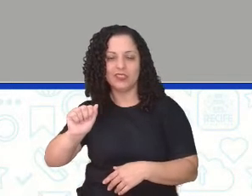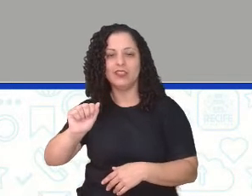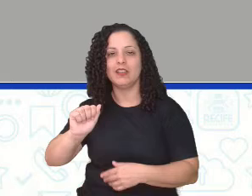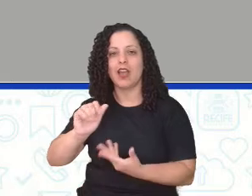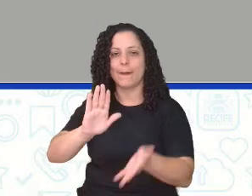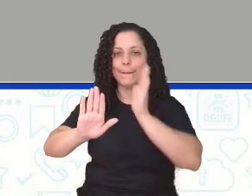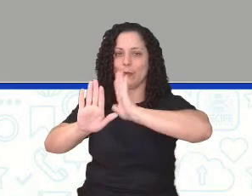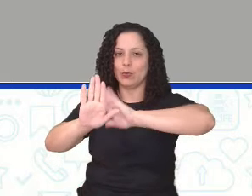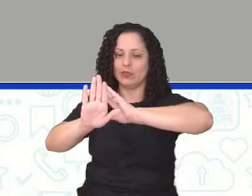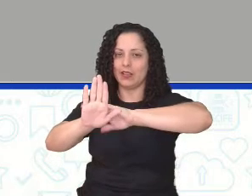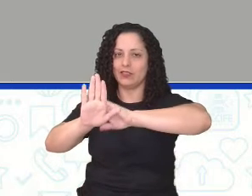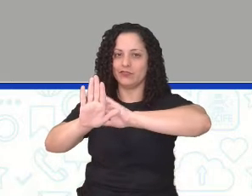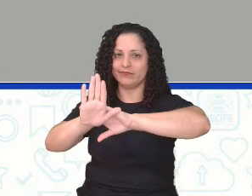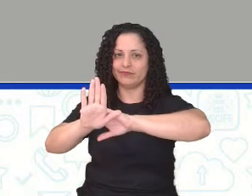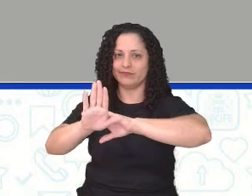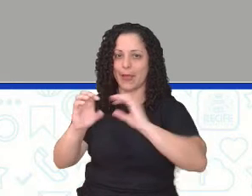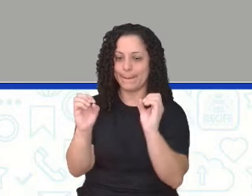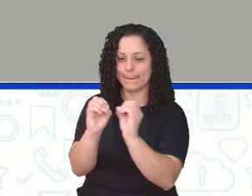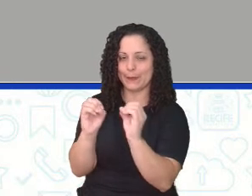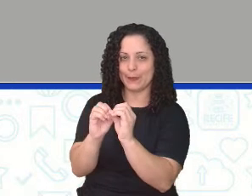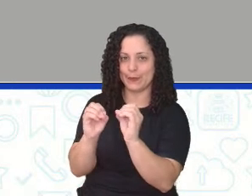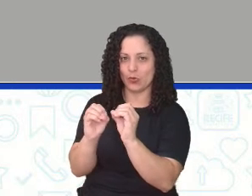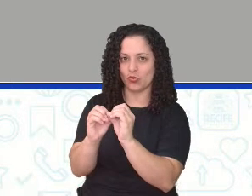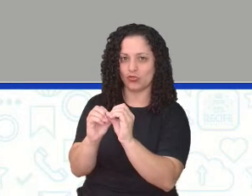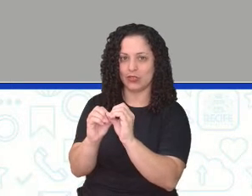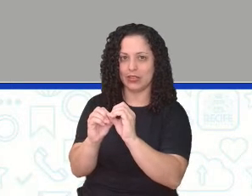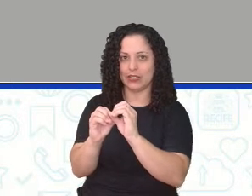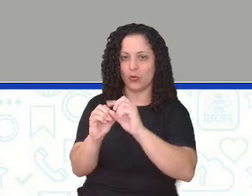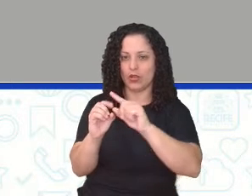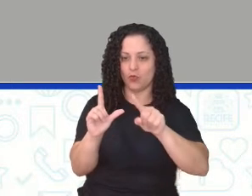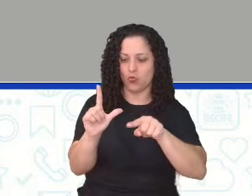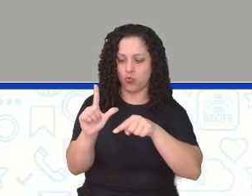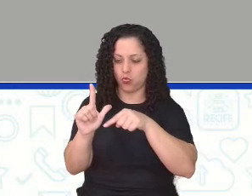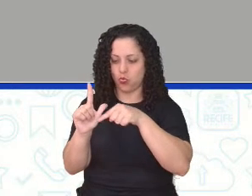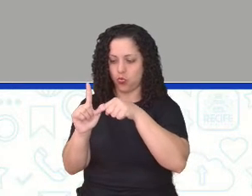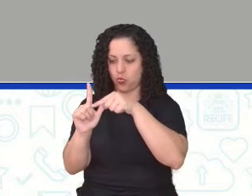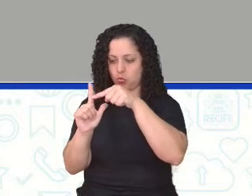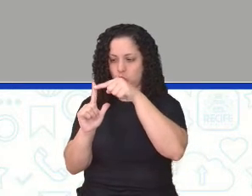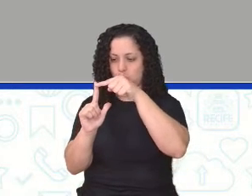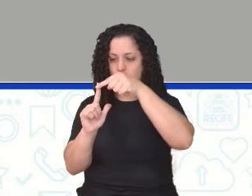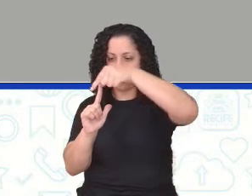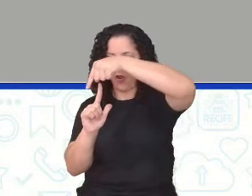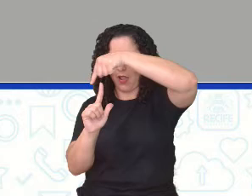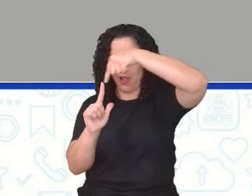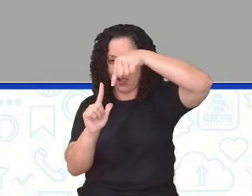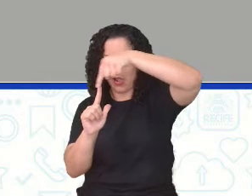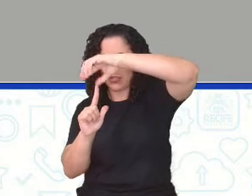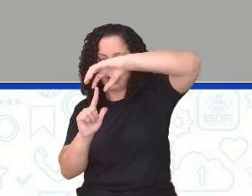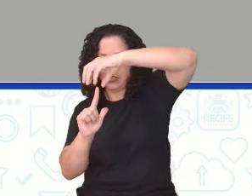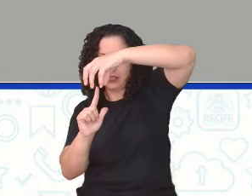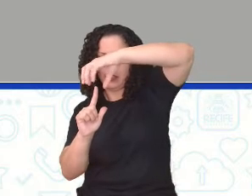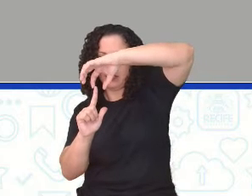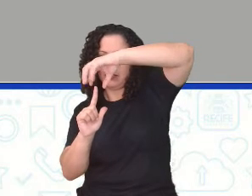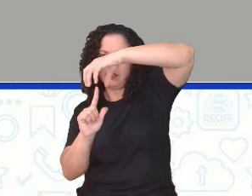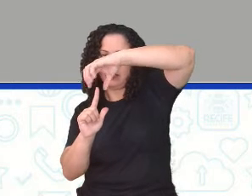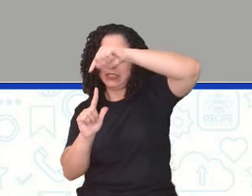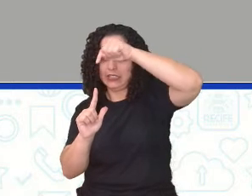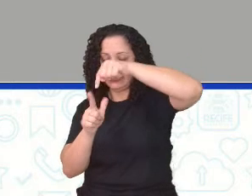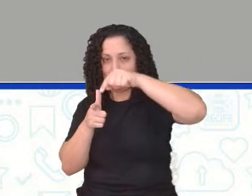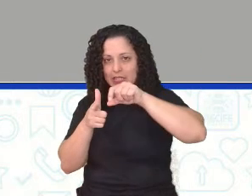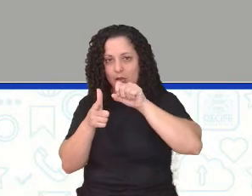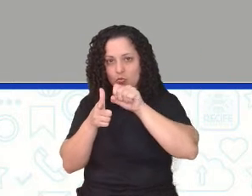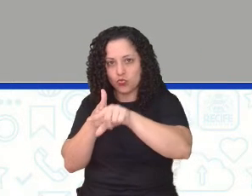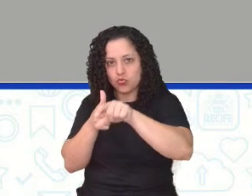até a ponta da glande. Então, ele chega até a ponta da glande, onde vai ter uma abertura pela qual vão ser